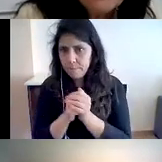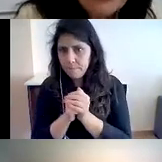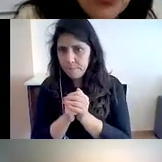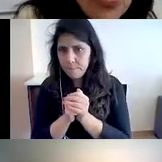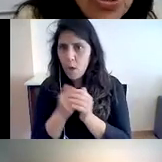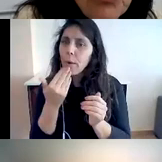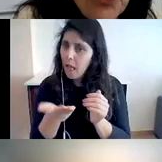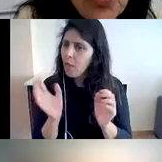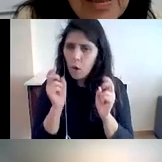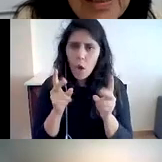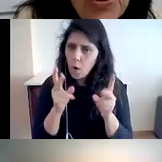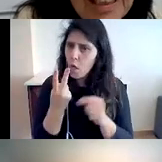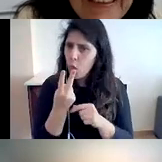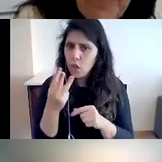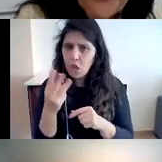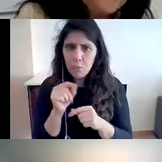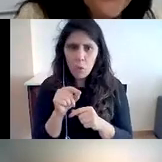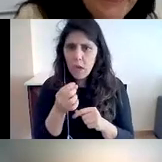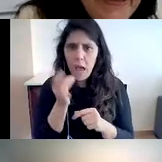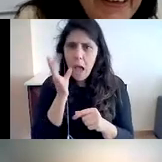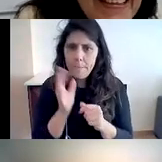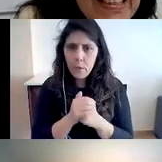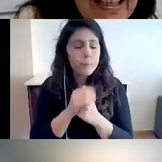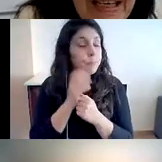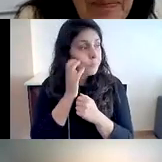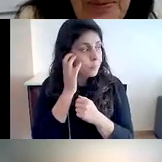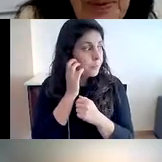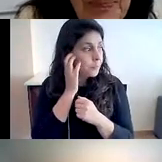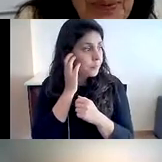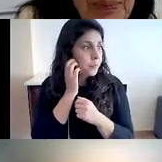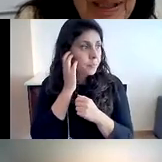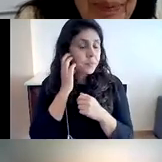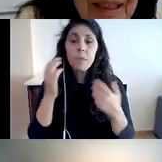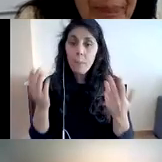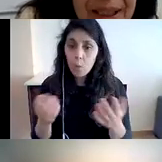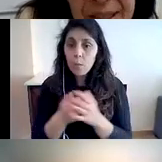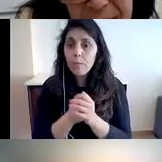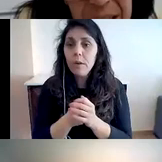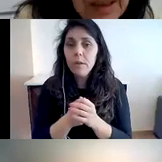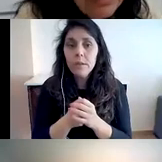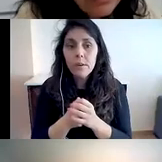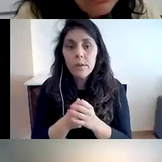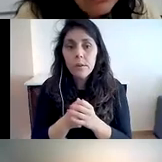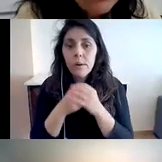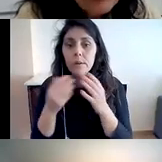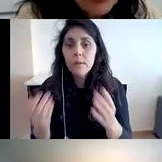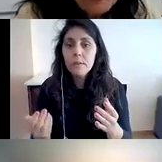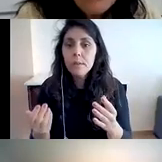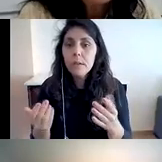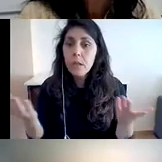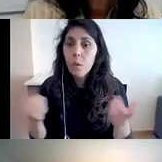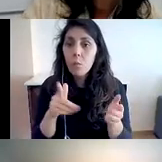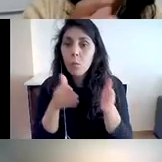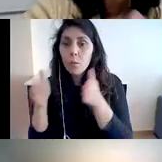de mais dois ou três minutos, então seria rápido. Seria rápido para dizer que, por